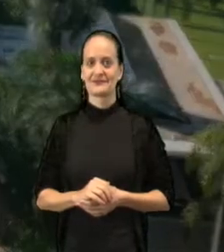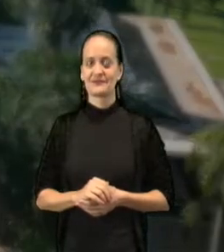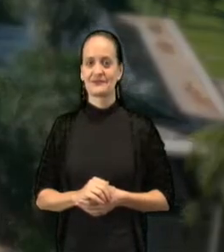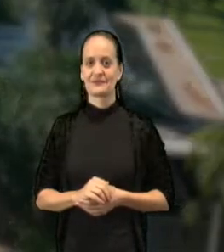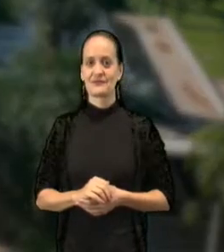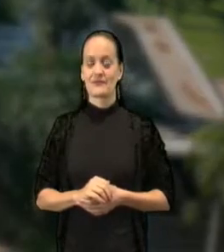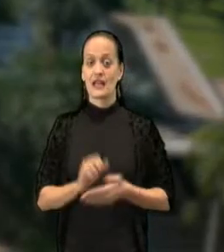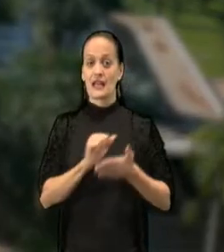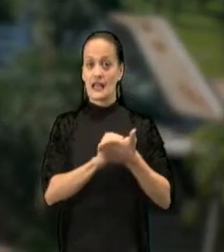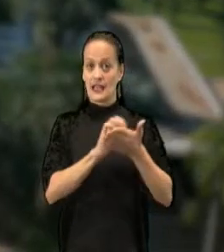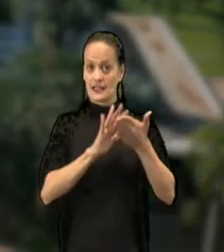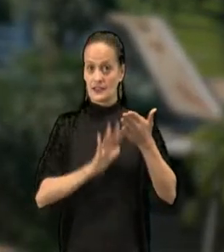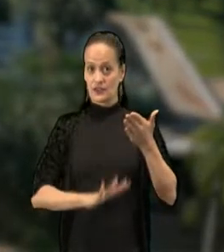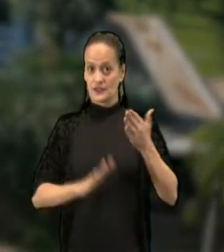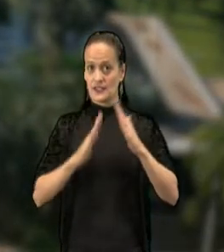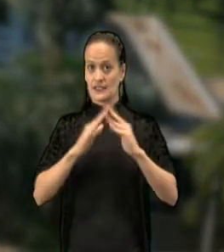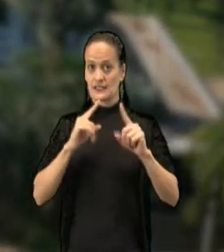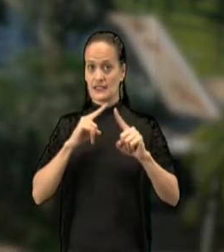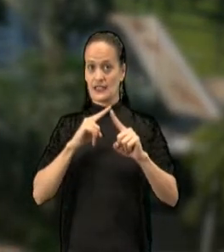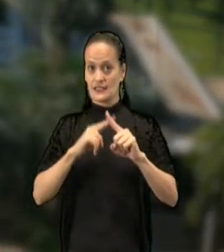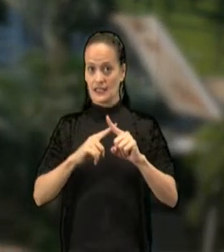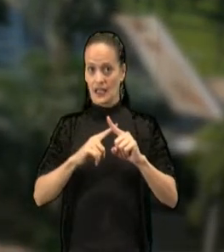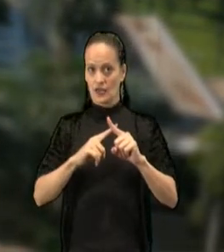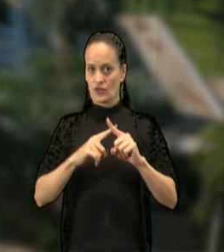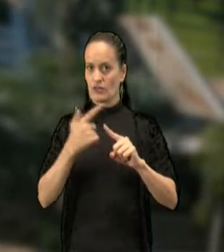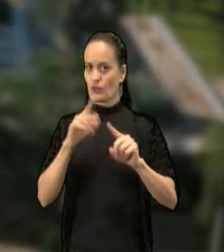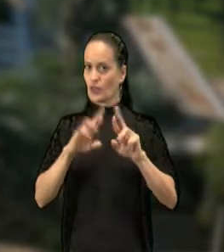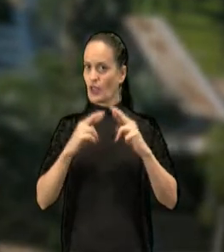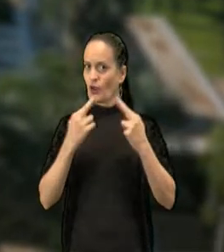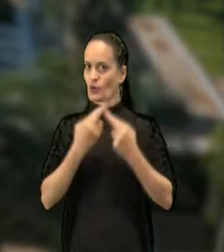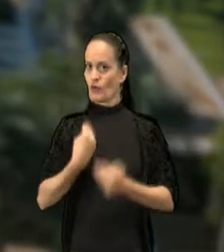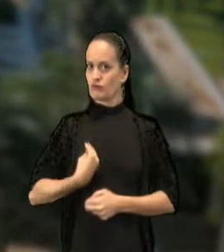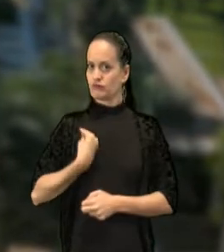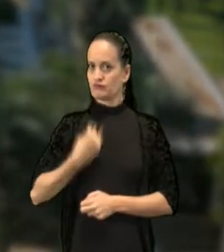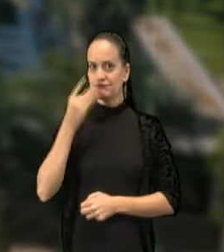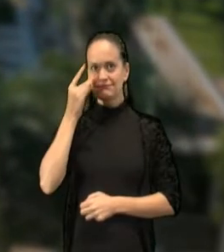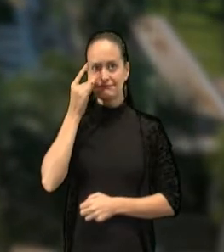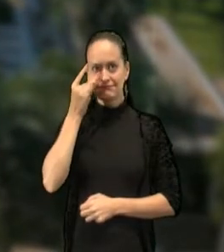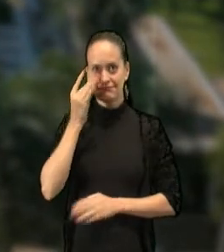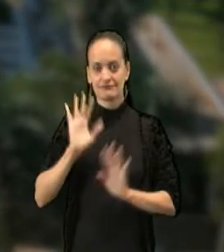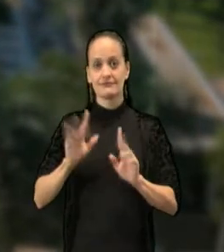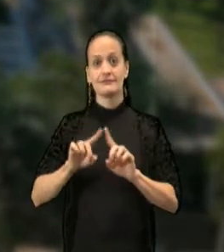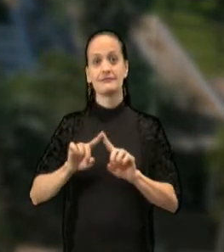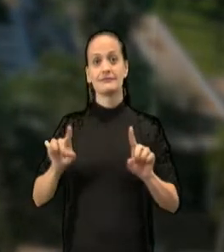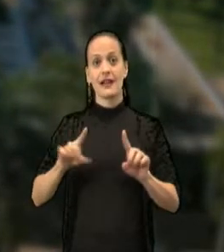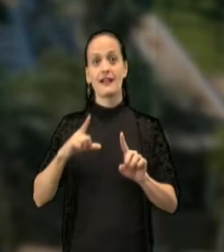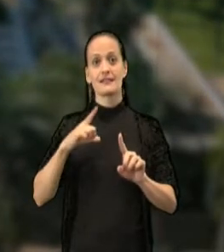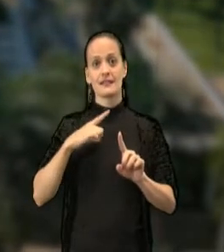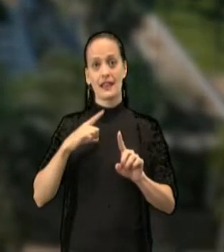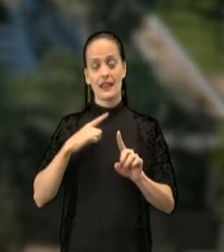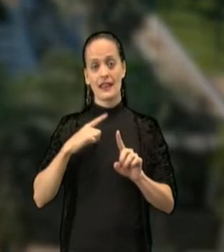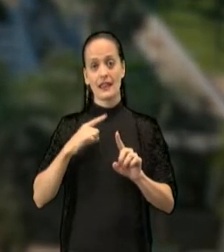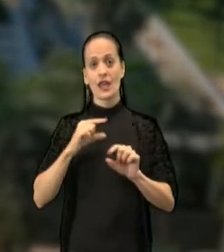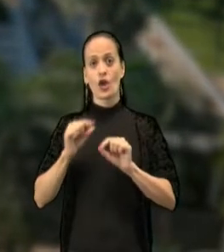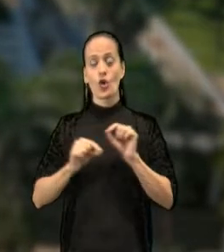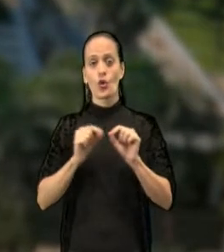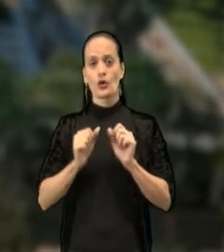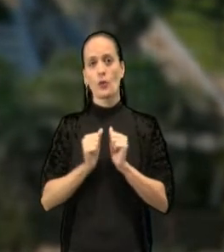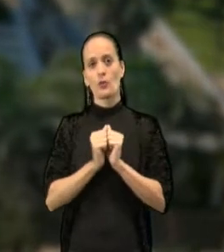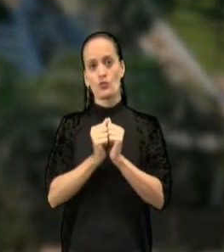As atividades da igreja, sem reuniões presenciais, estão sendo coordenadas por uma comissão formada